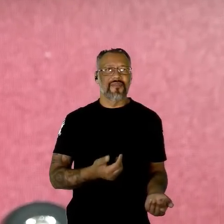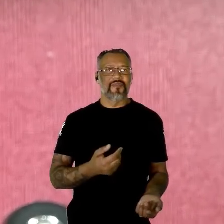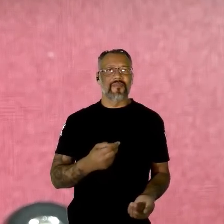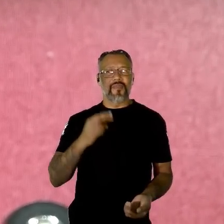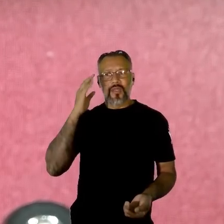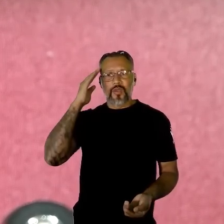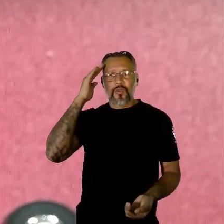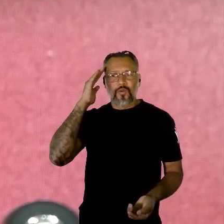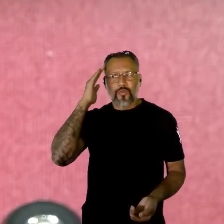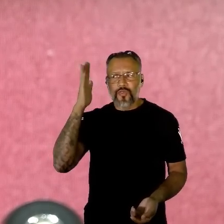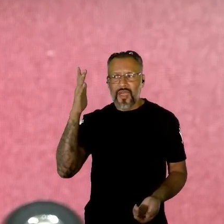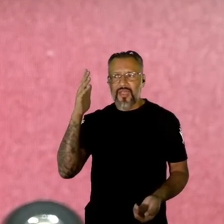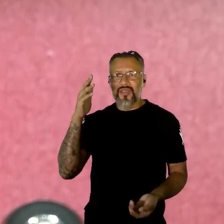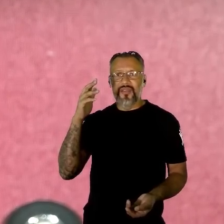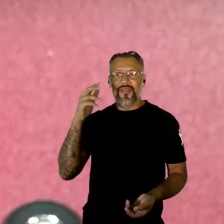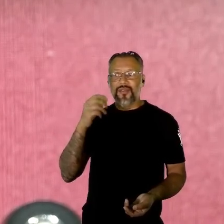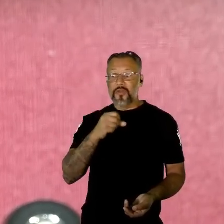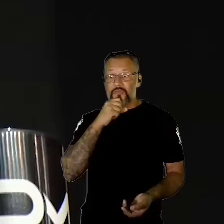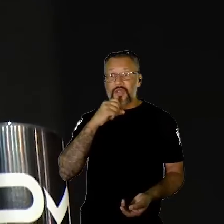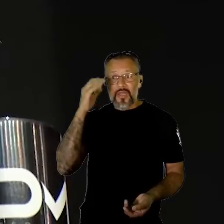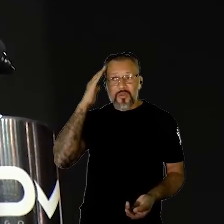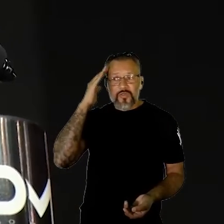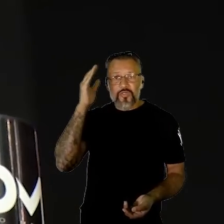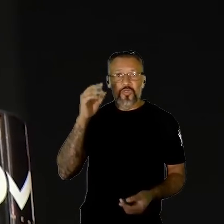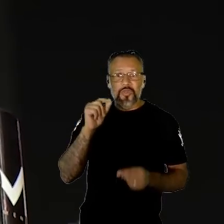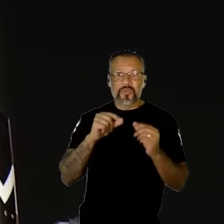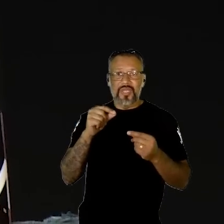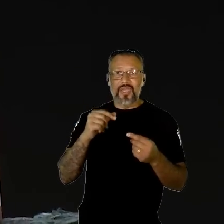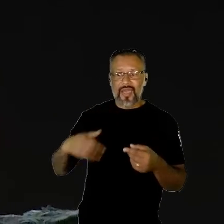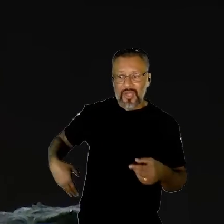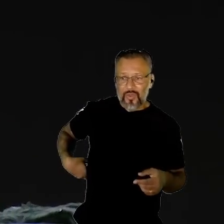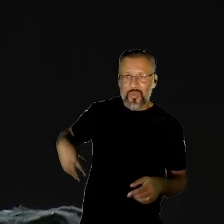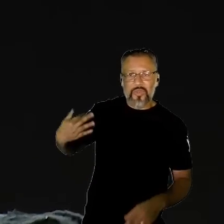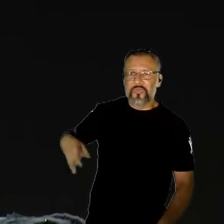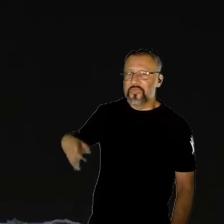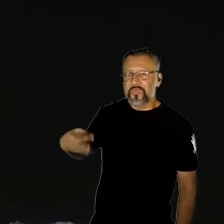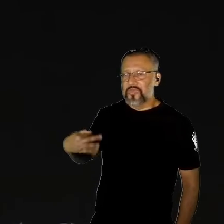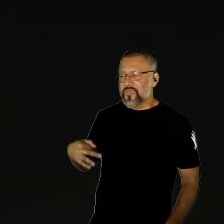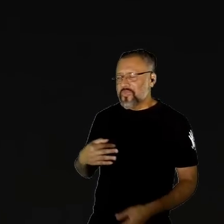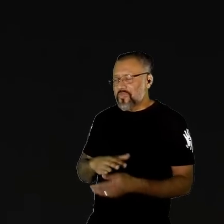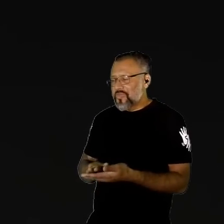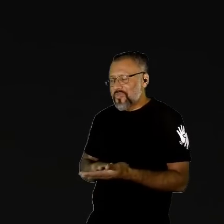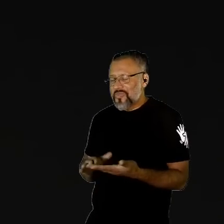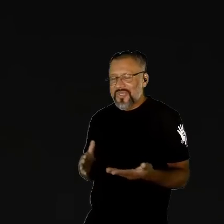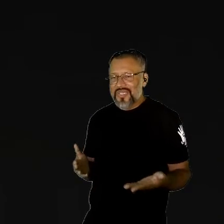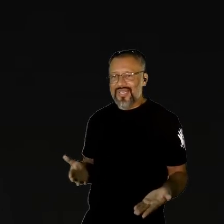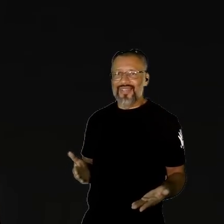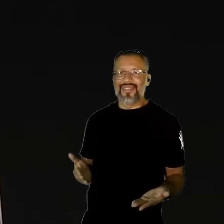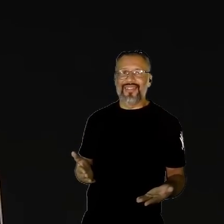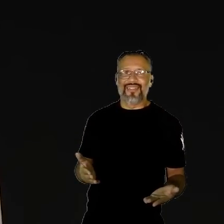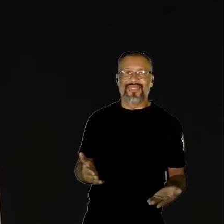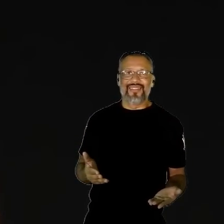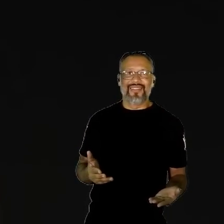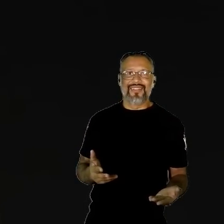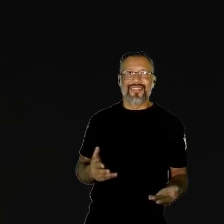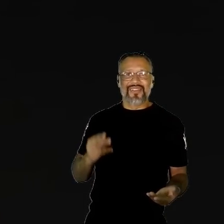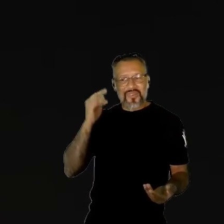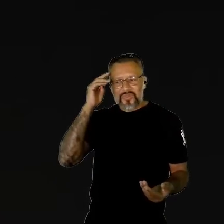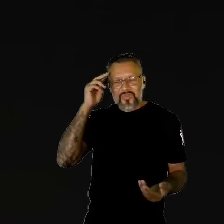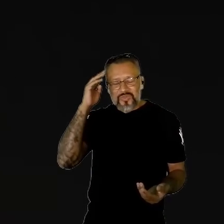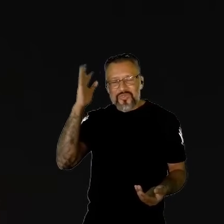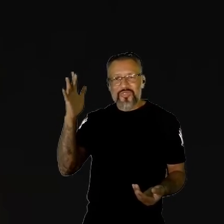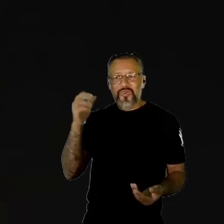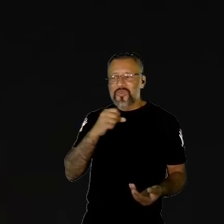dele não ficar doente o sonho dele era coluna do Detran o sonho dele é dormir em paz